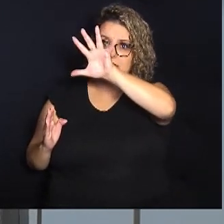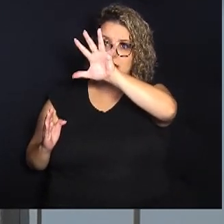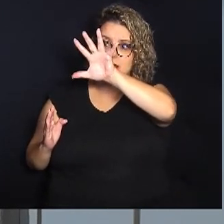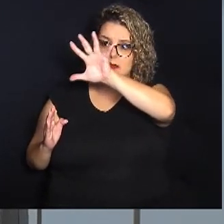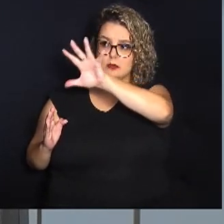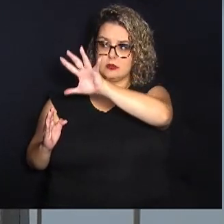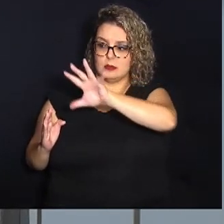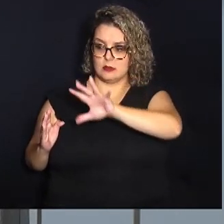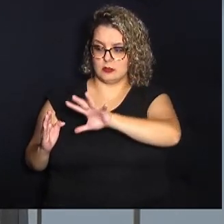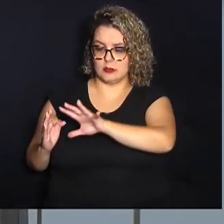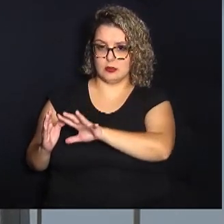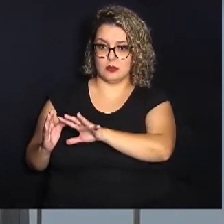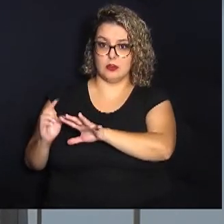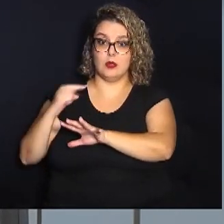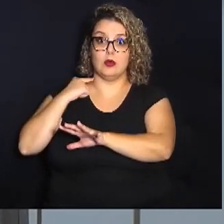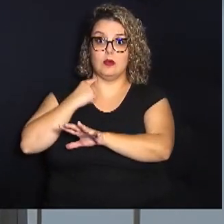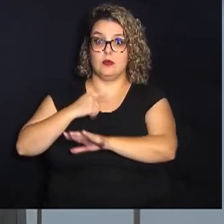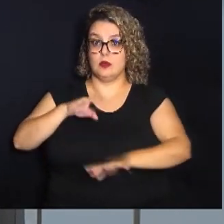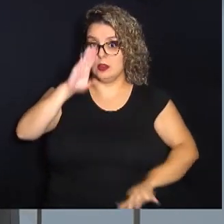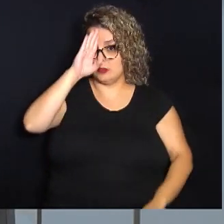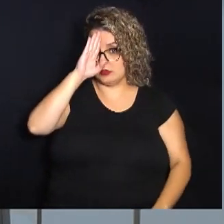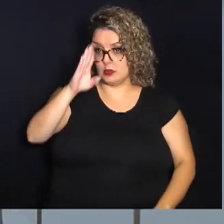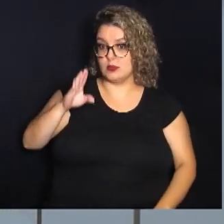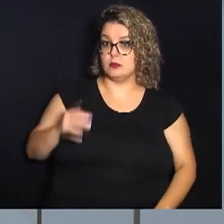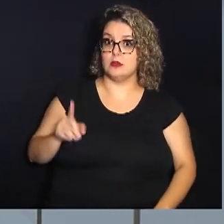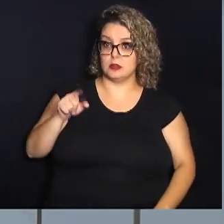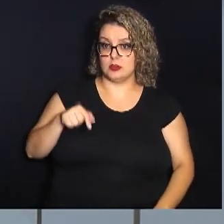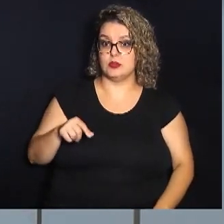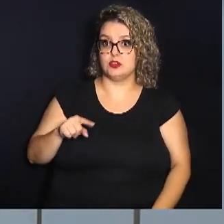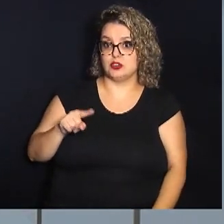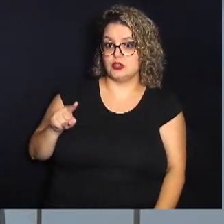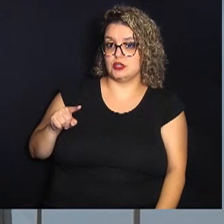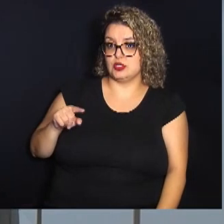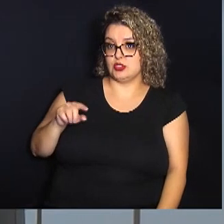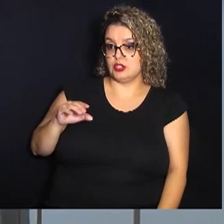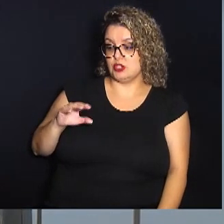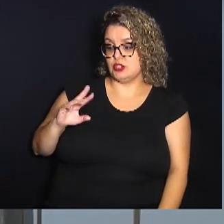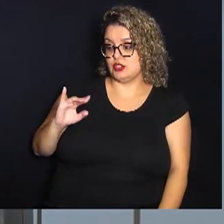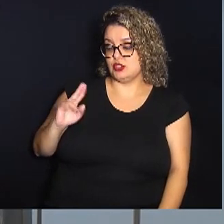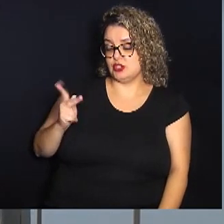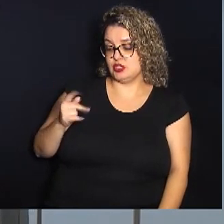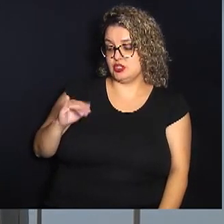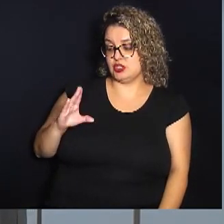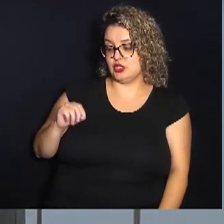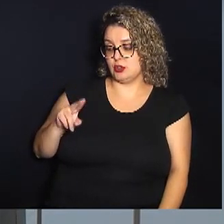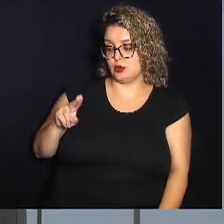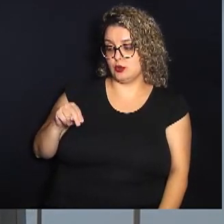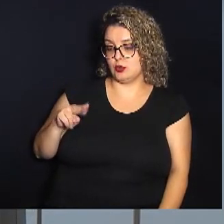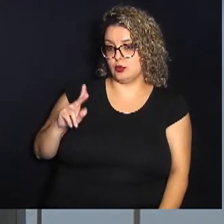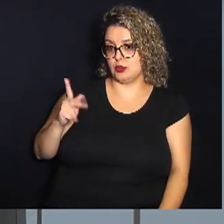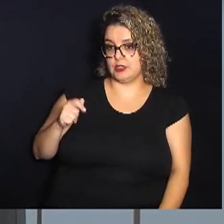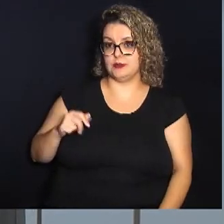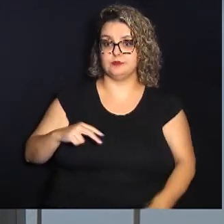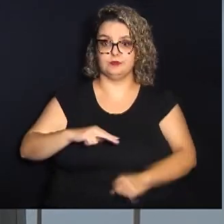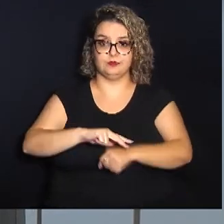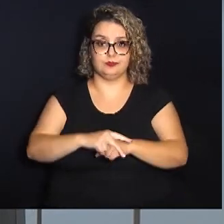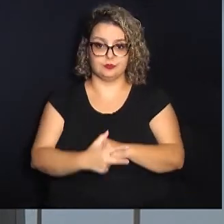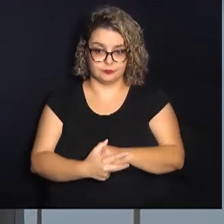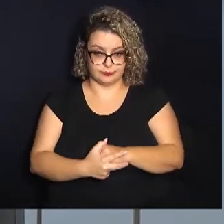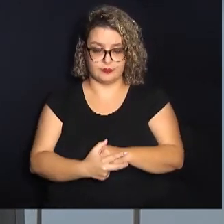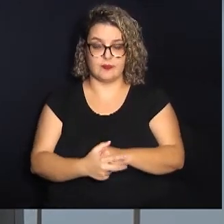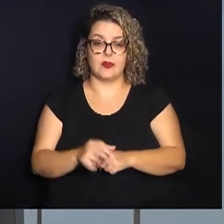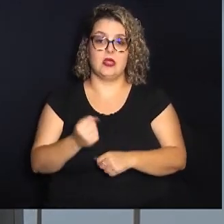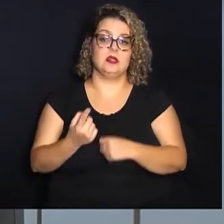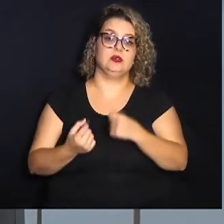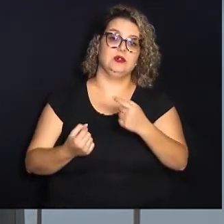Gerais, passou a ser o nosso principal importador de casos de chikungunya no ano passado. E aí, fim do ano passado também, alguns municípios do estado de